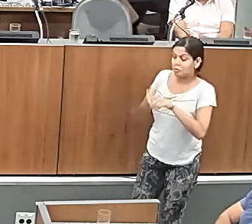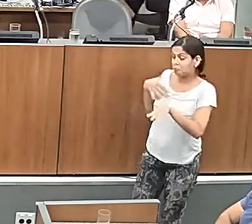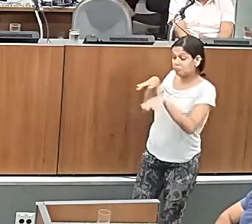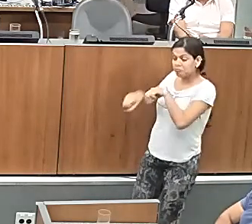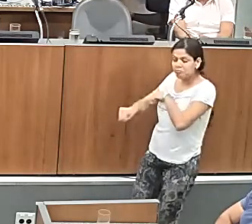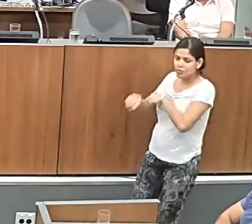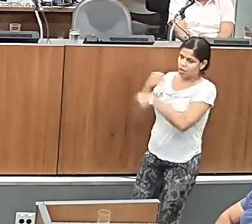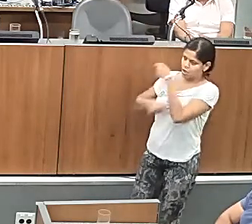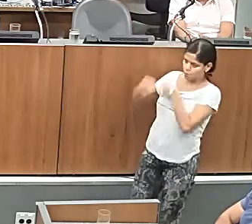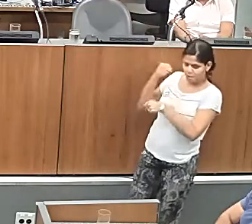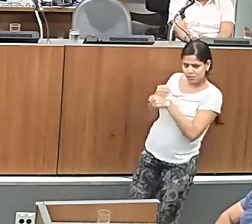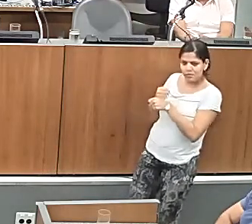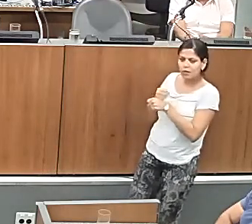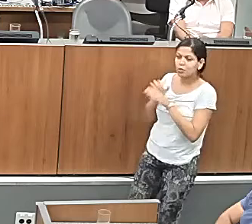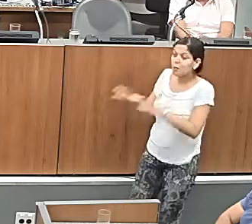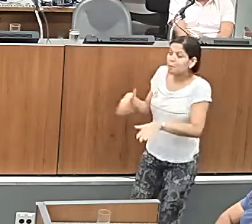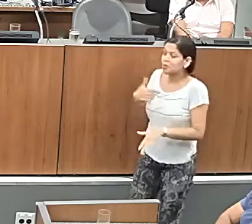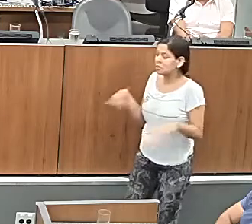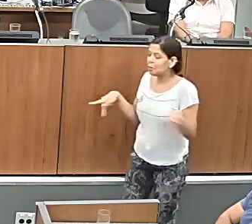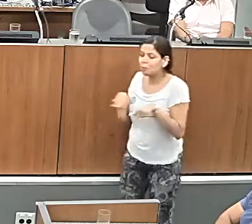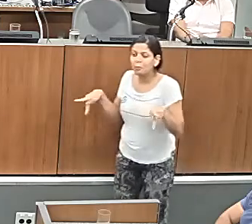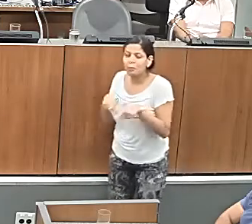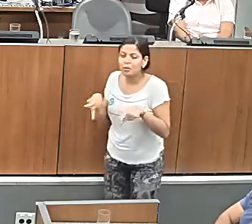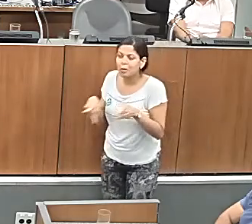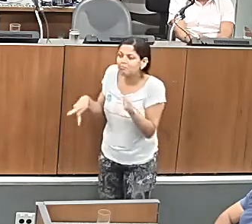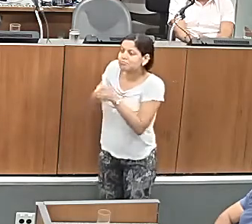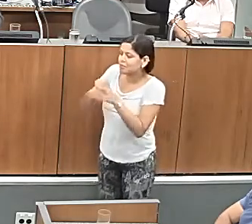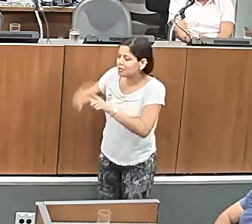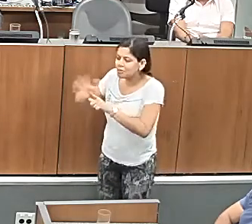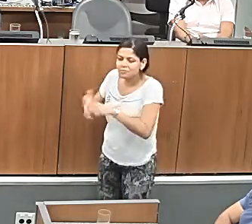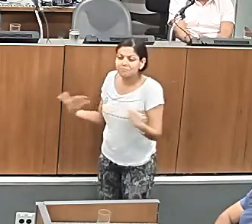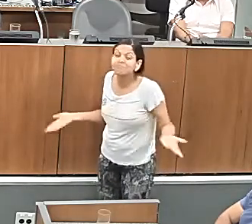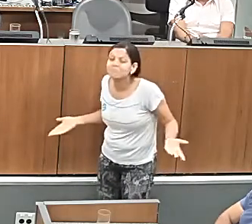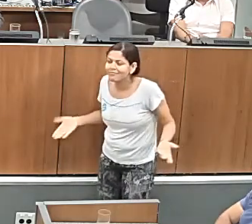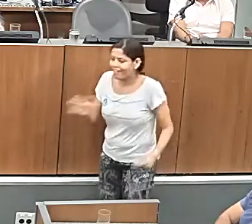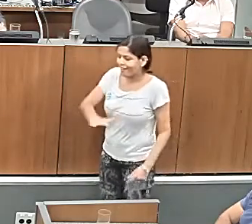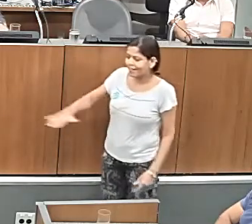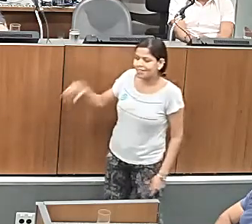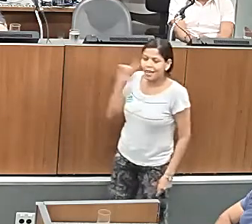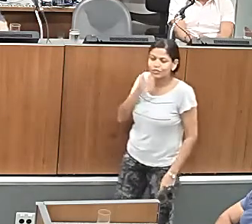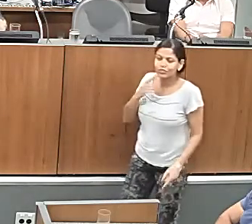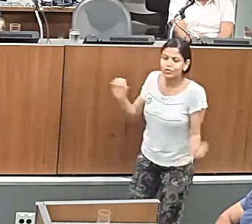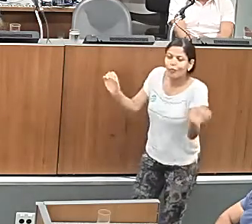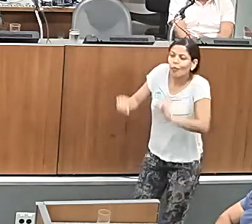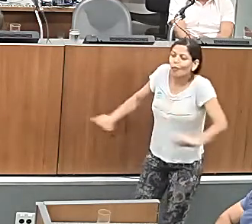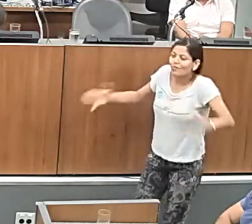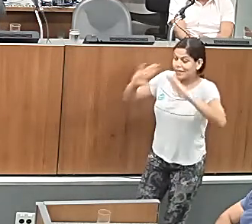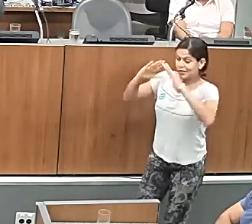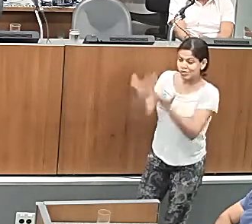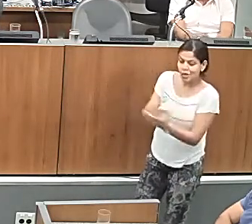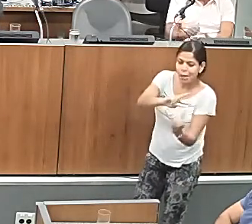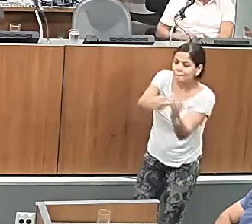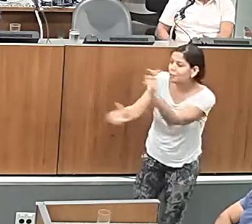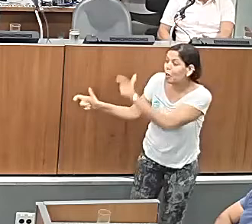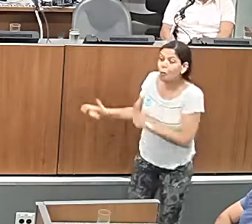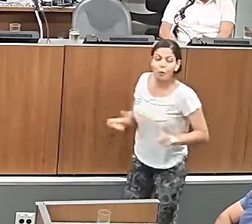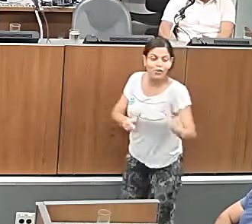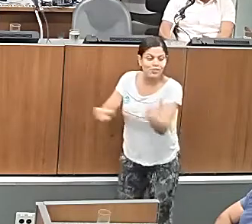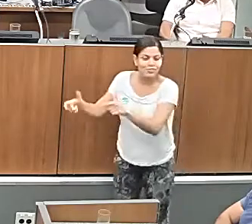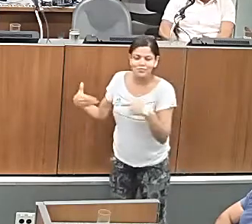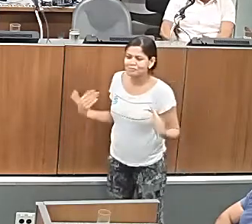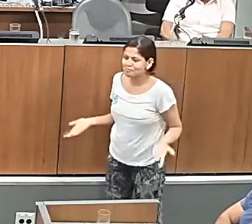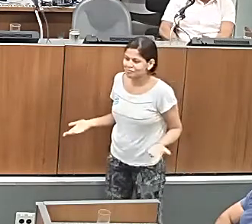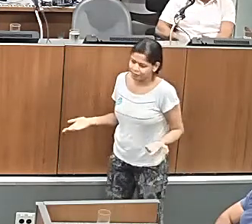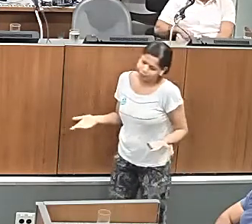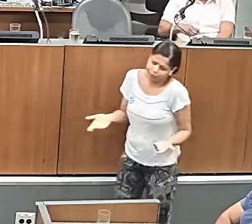prejudicados. Sou graduada em Letras Libras pela Universidade Federal de Santa Catarina e realmente percebo o mercado de